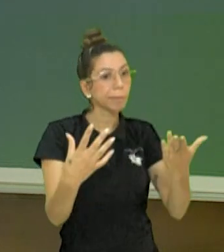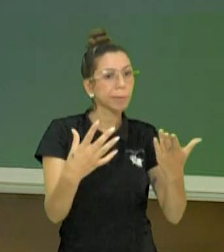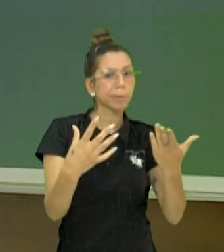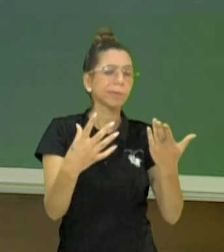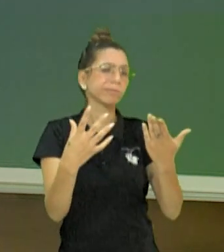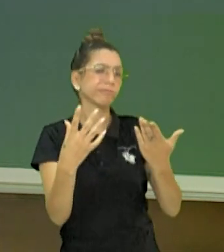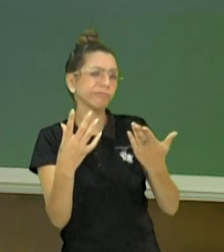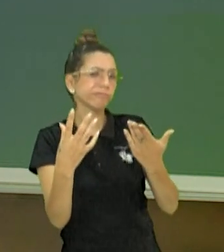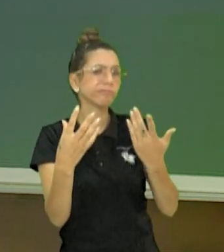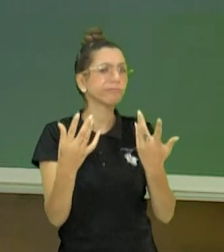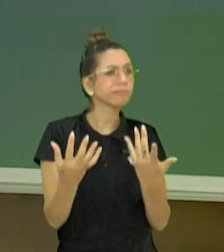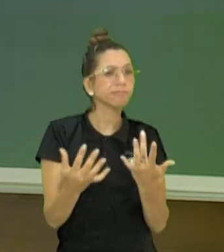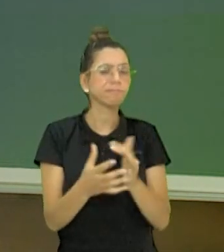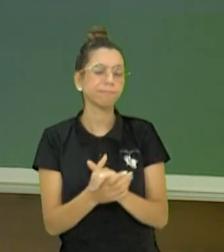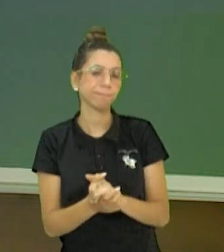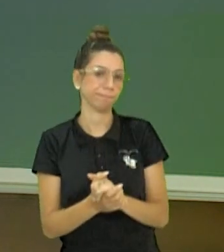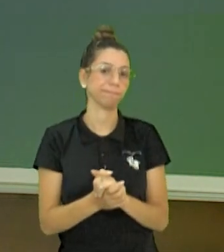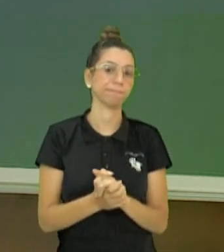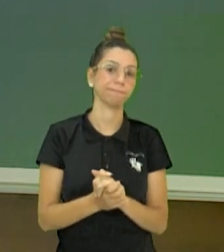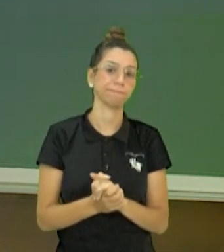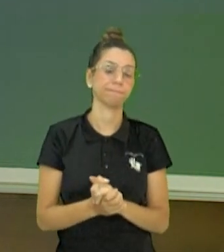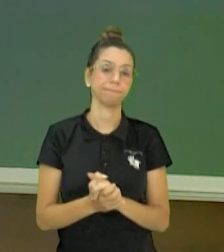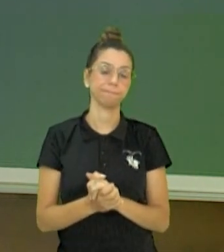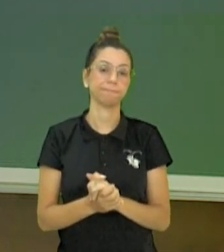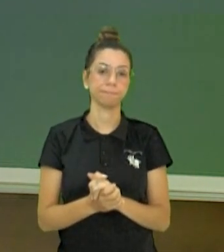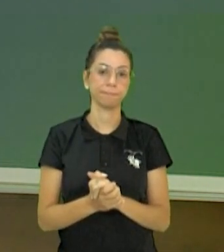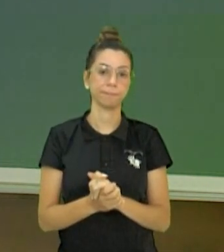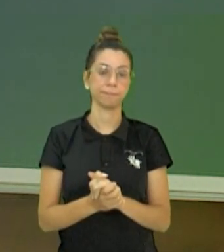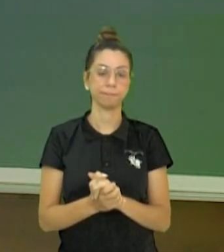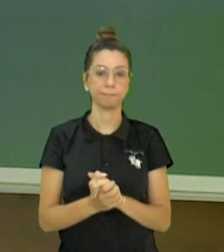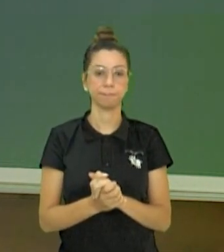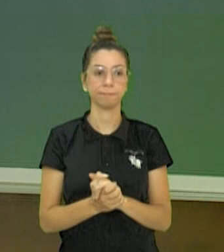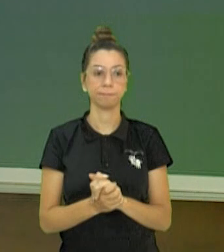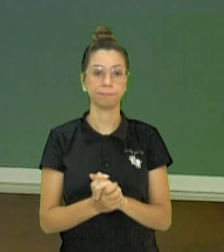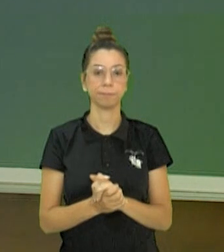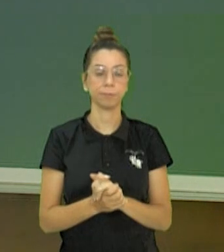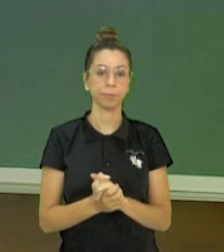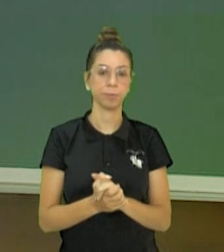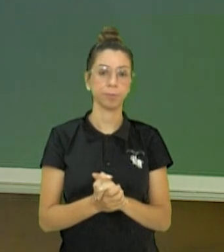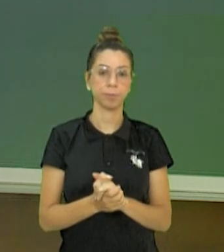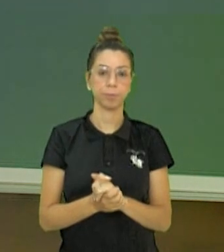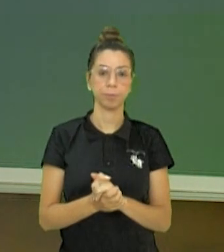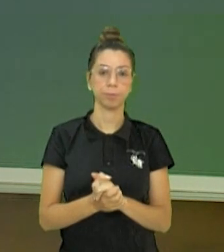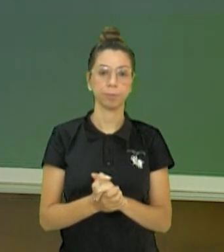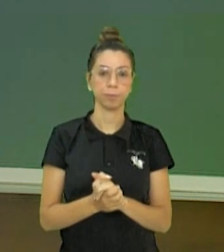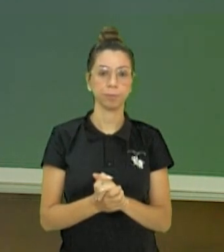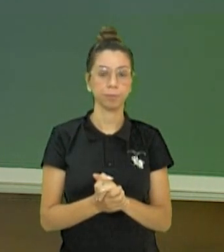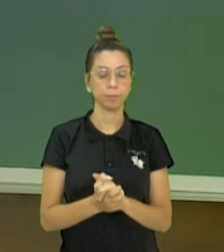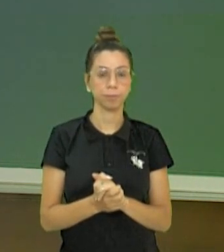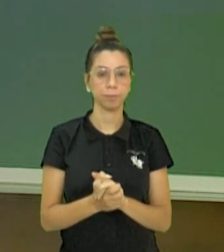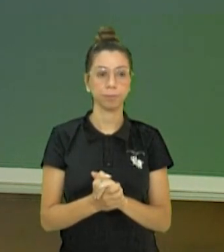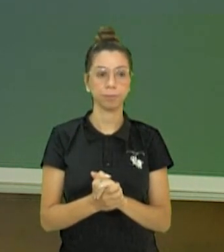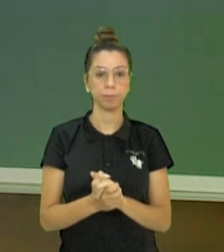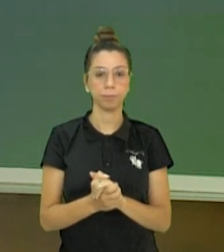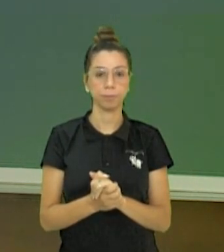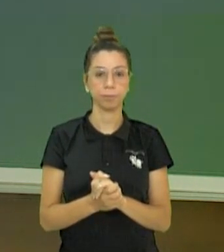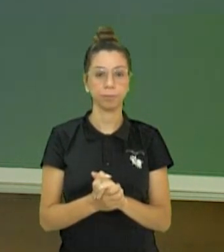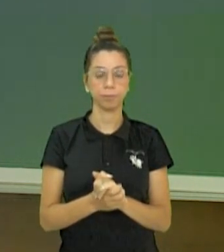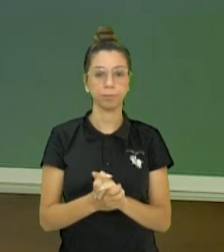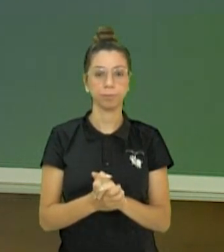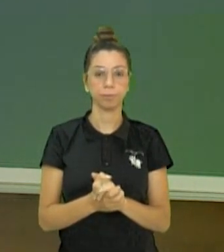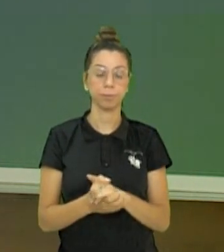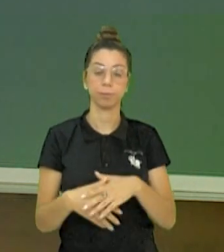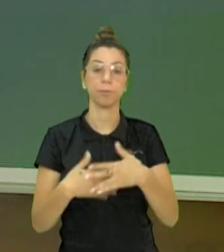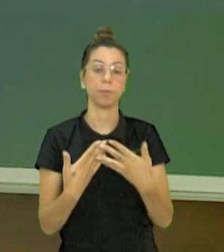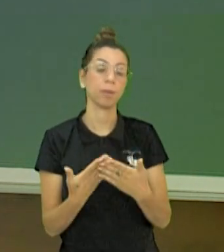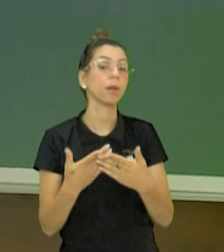né? The habits of people from the country may not be as equal as the ones from the city.